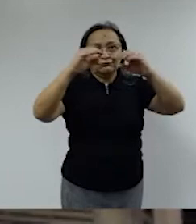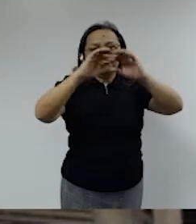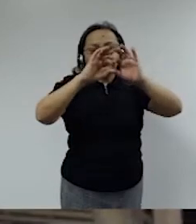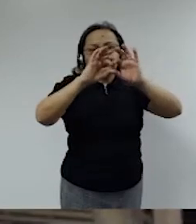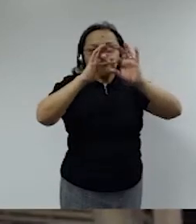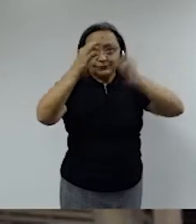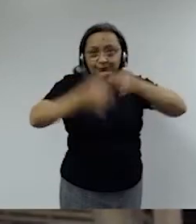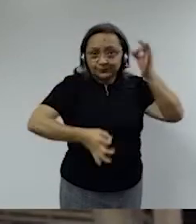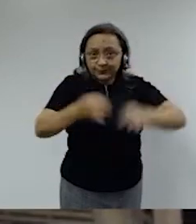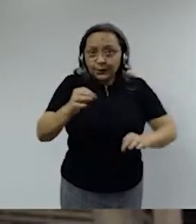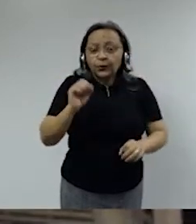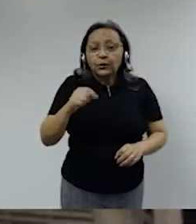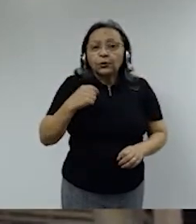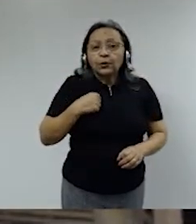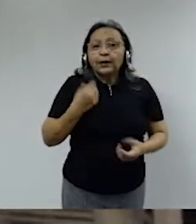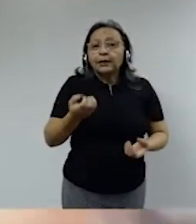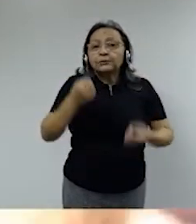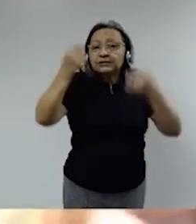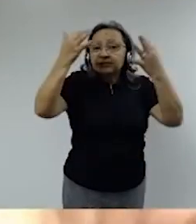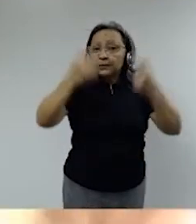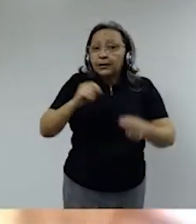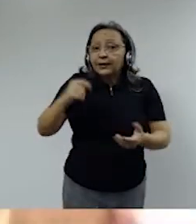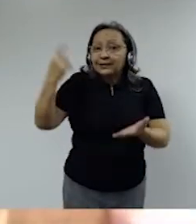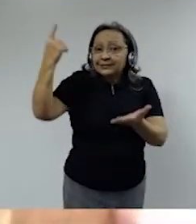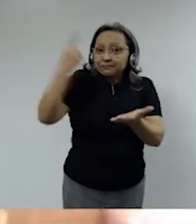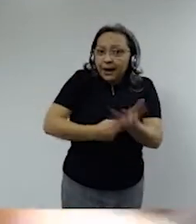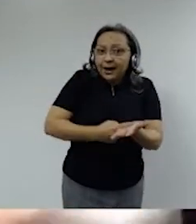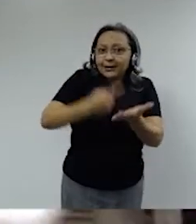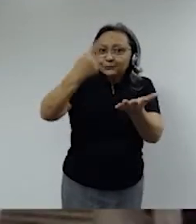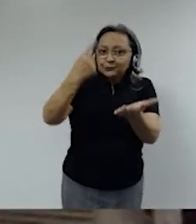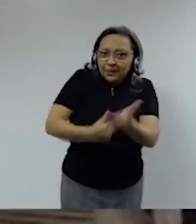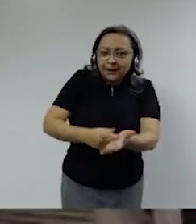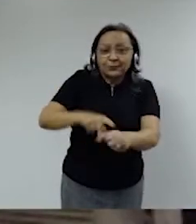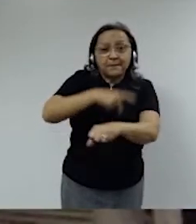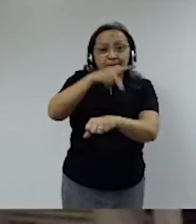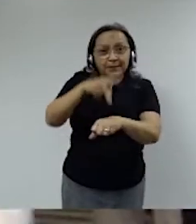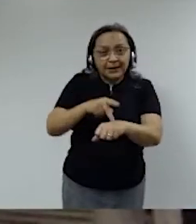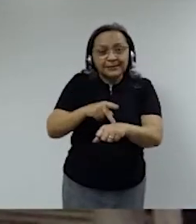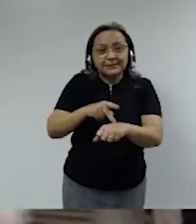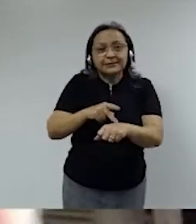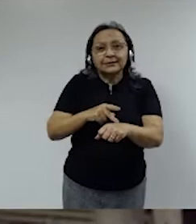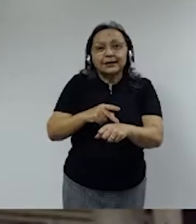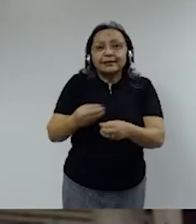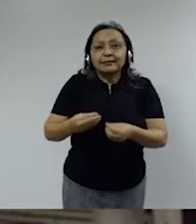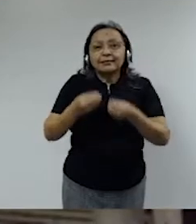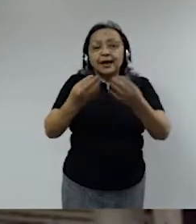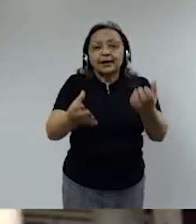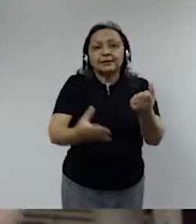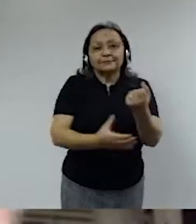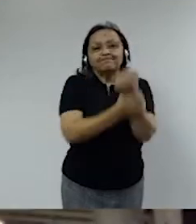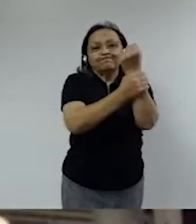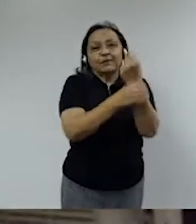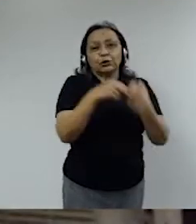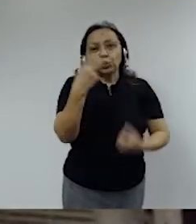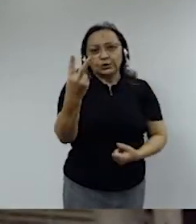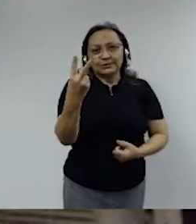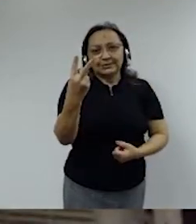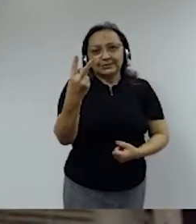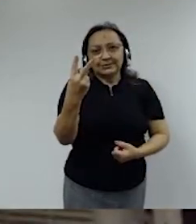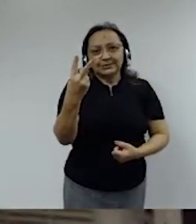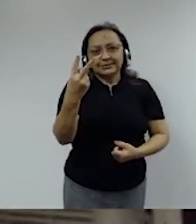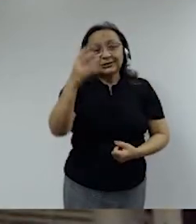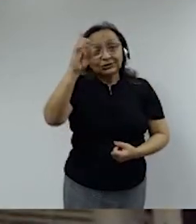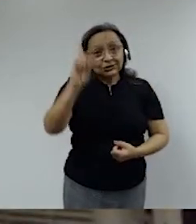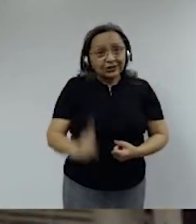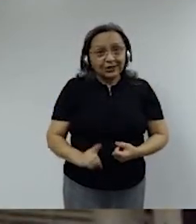estou querendo mencionar é que esses pactos internacionais asseguram dois direitos imensos. Um